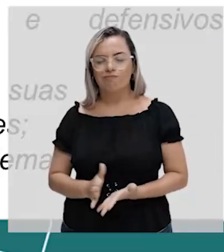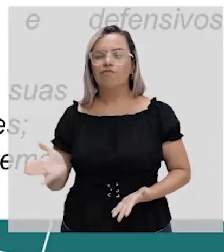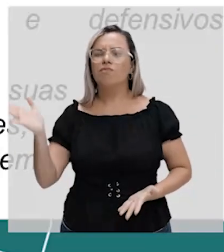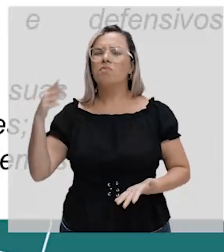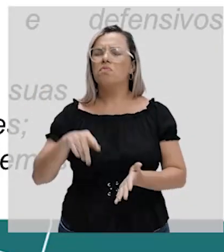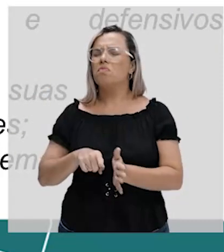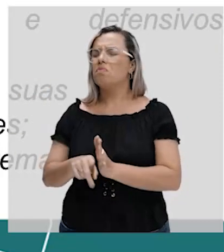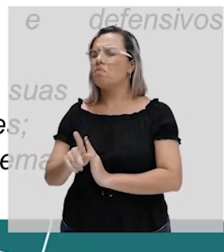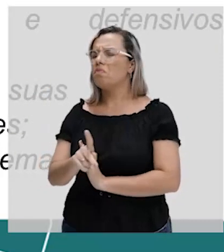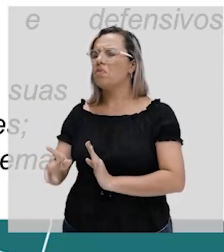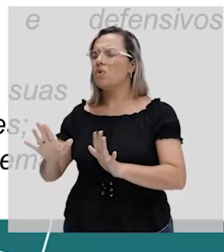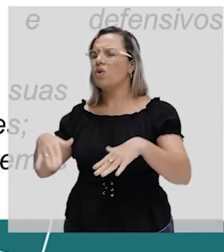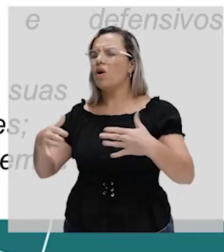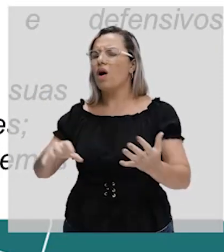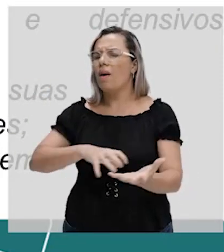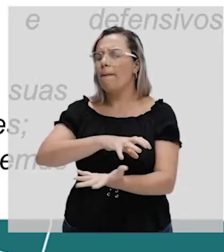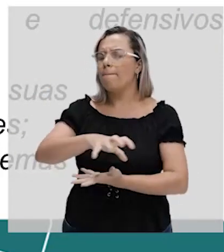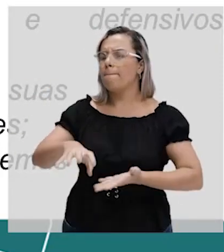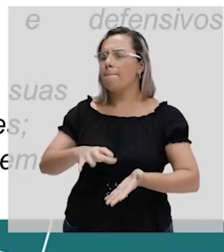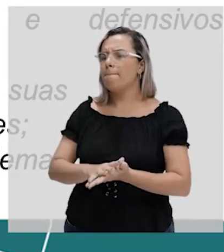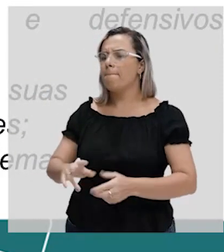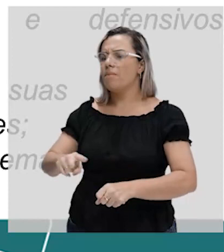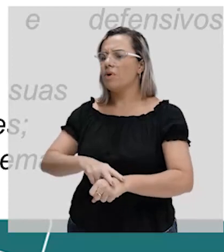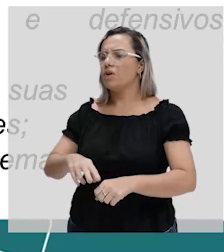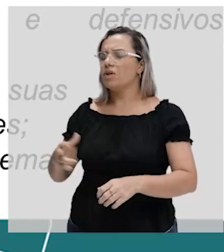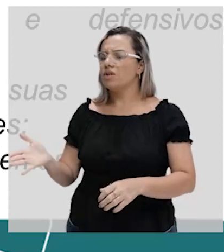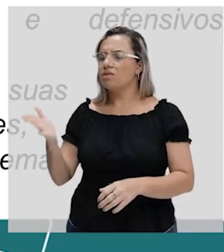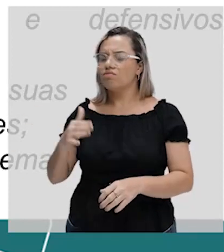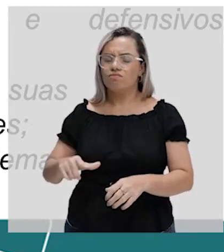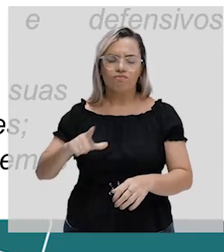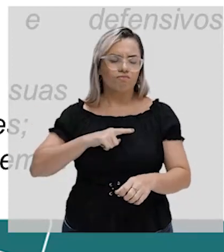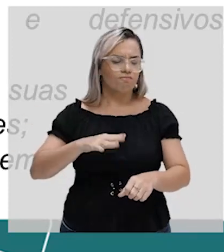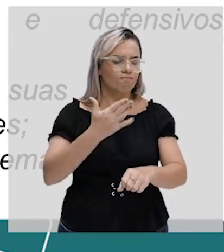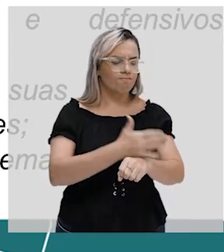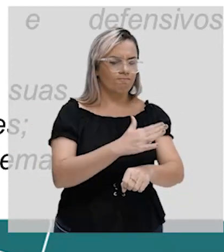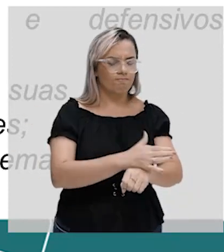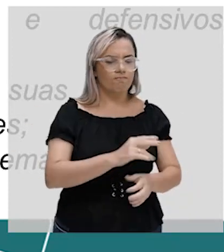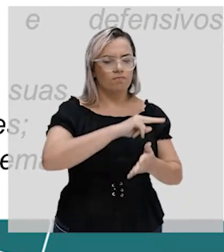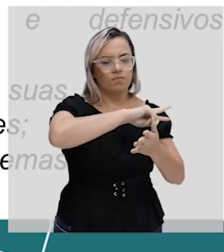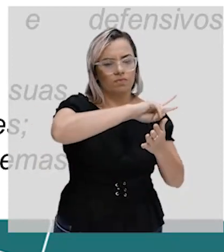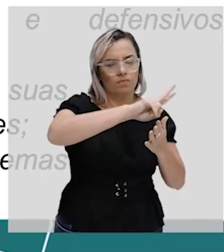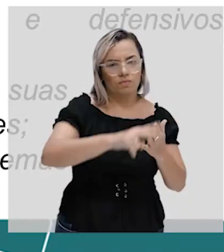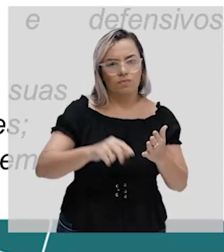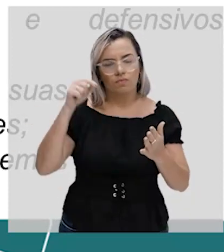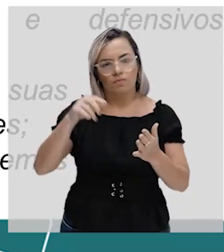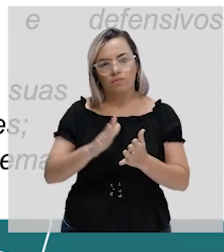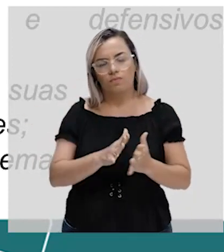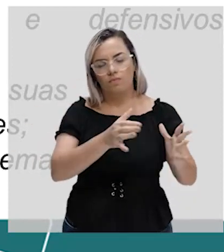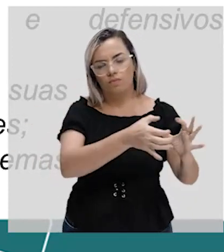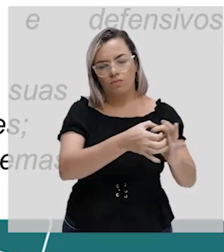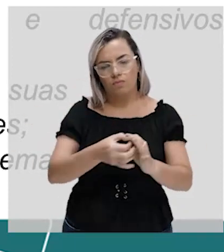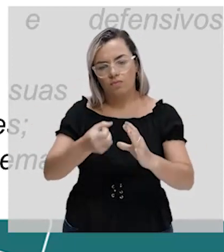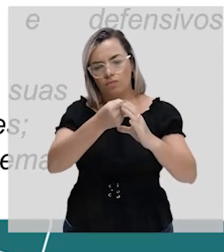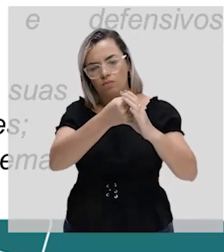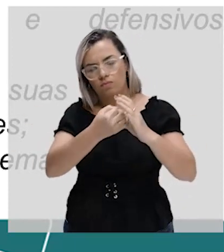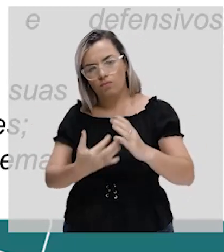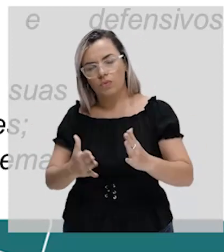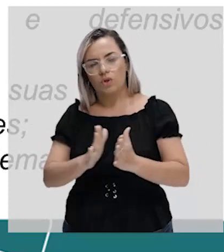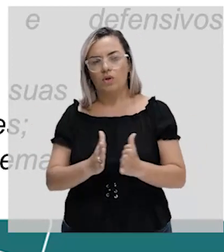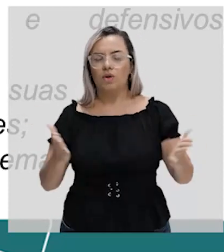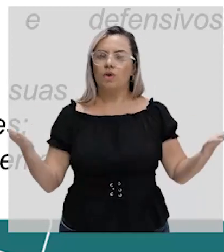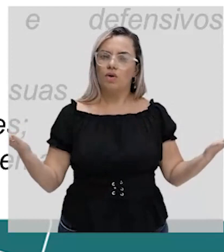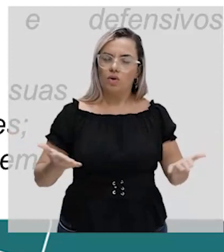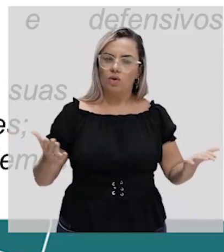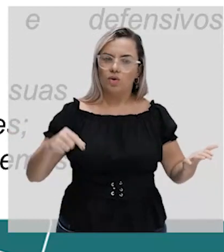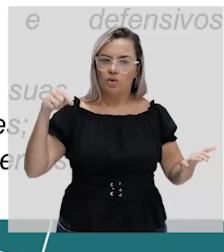a Revolução Verde ela trouxe para a gente na prática? Tá? Ela trouxe variadas situações e características que hoje são